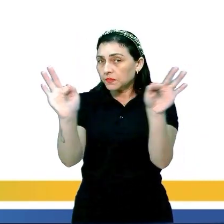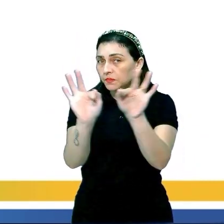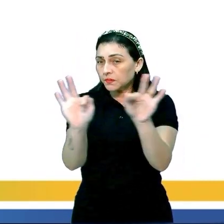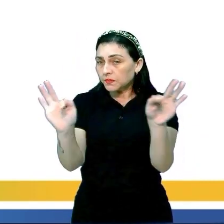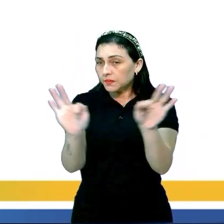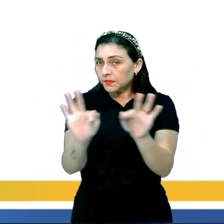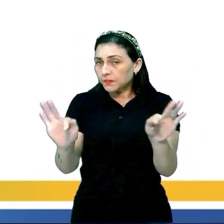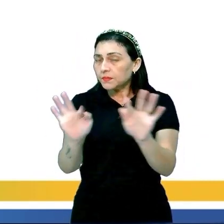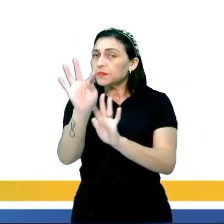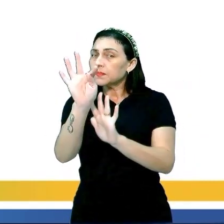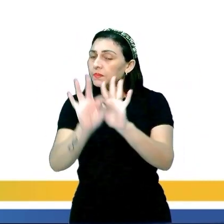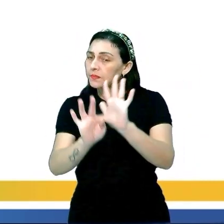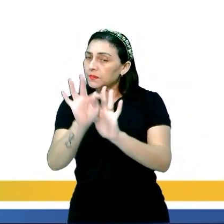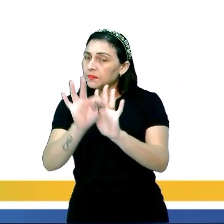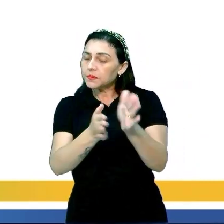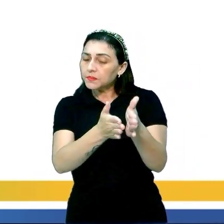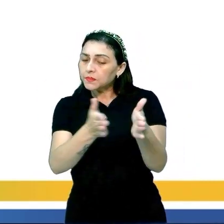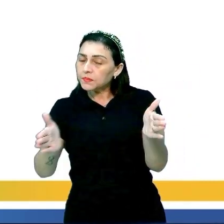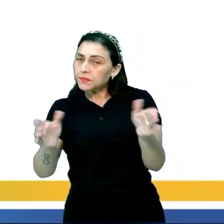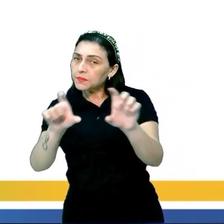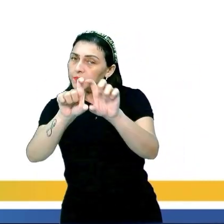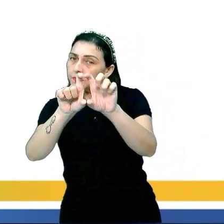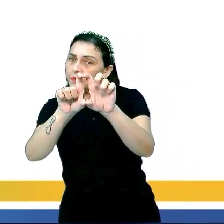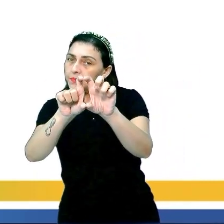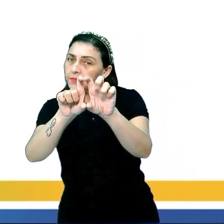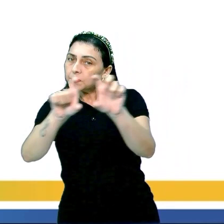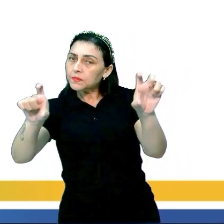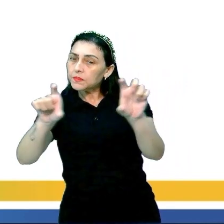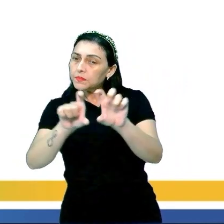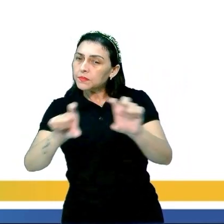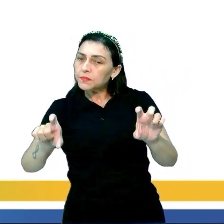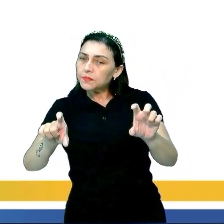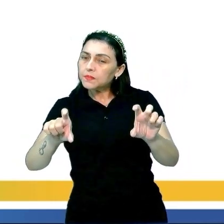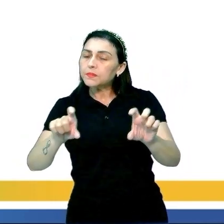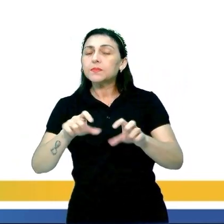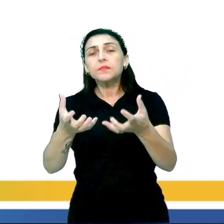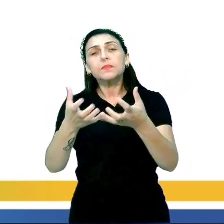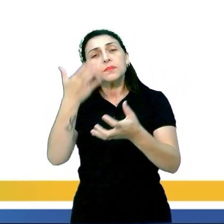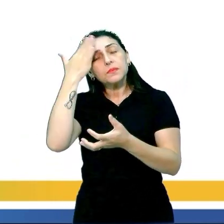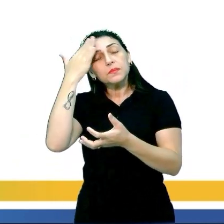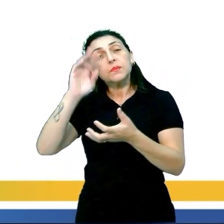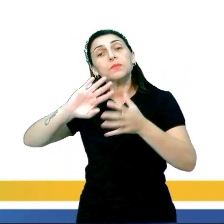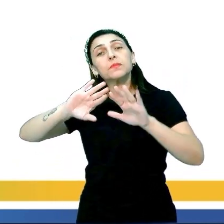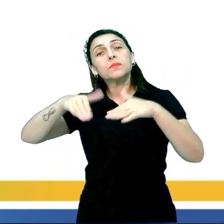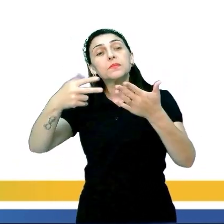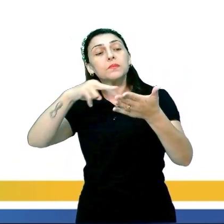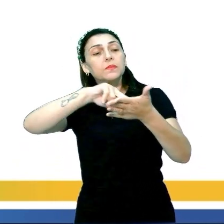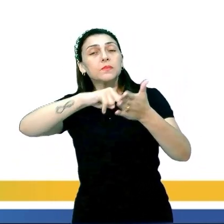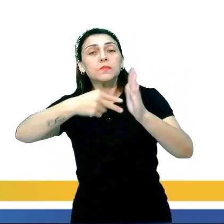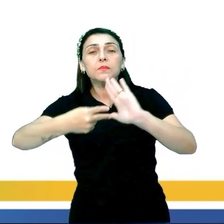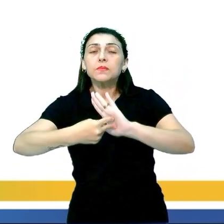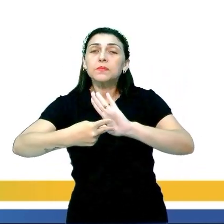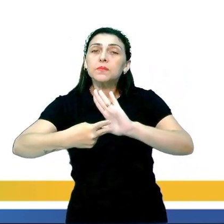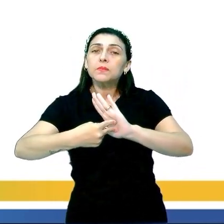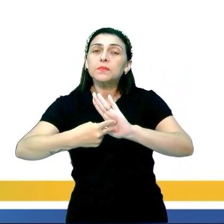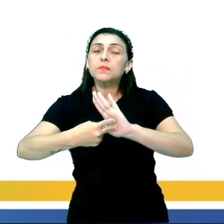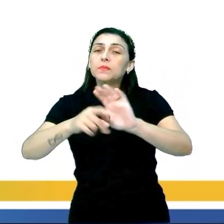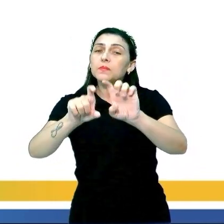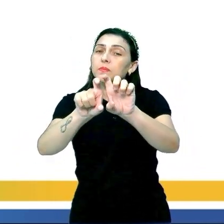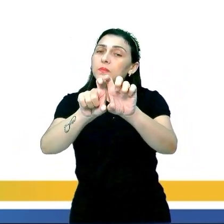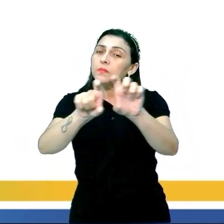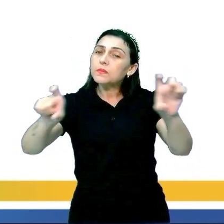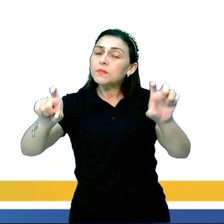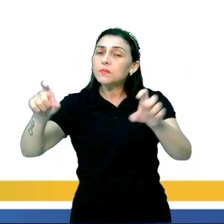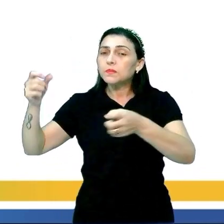também, um texto, a frase, o período, a oração, tá? E aí ele quer saber qual o sentido dessa